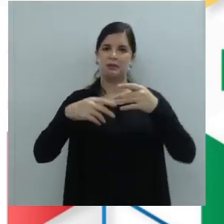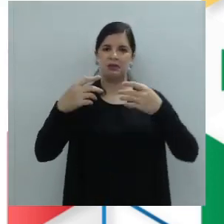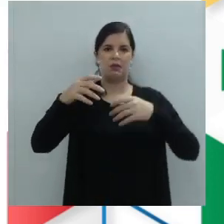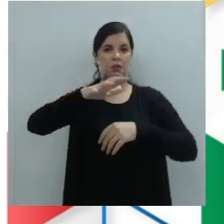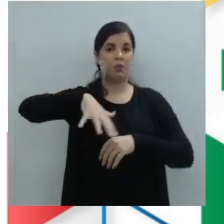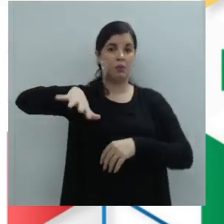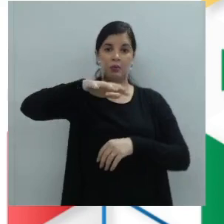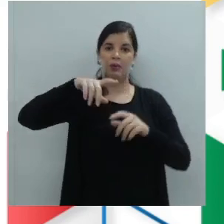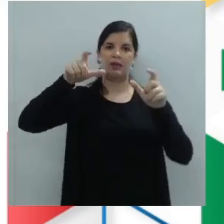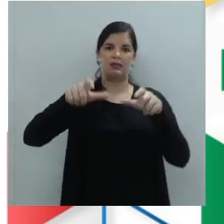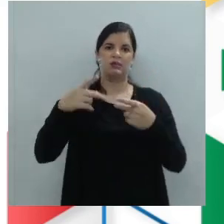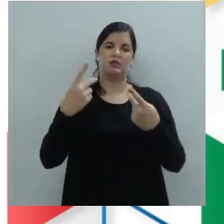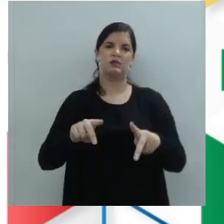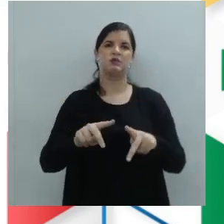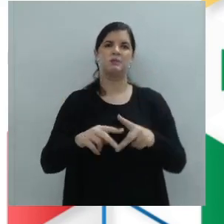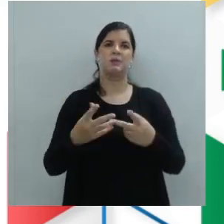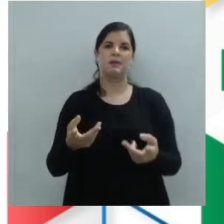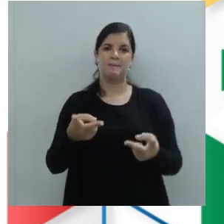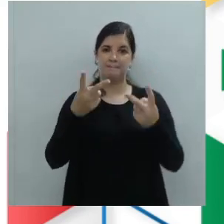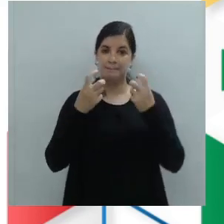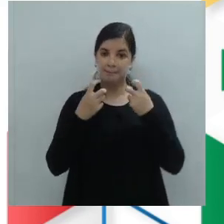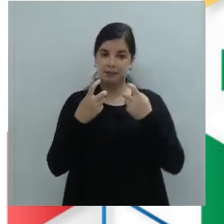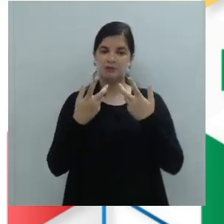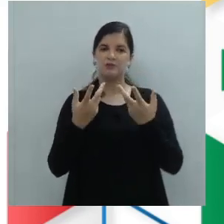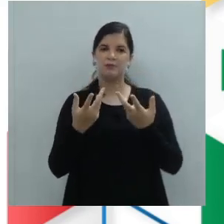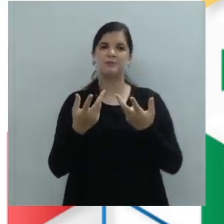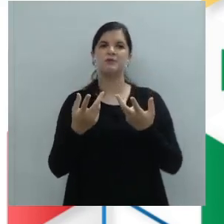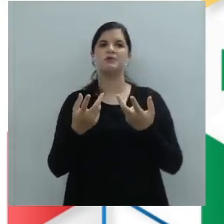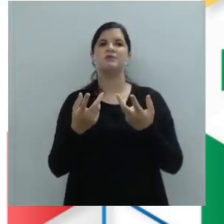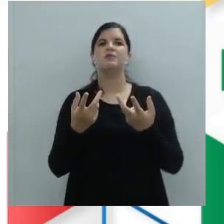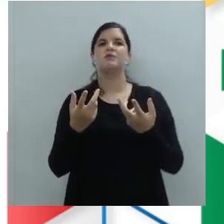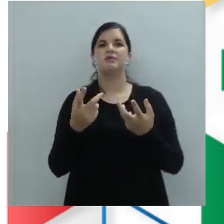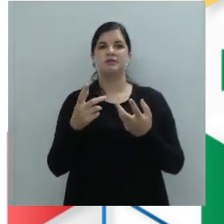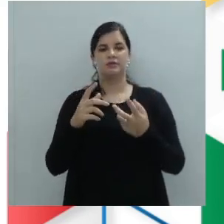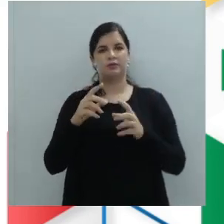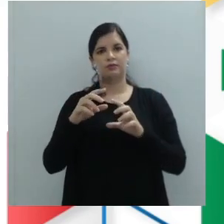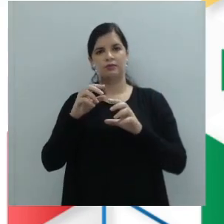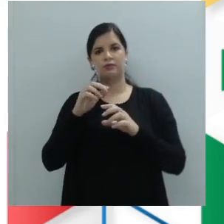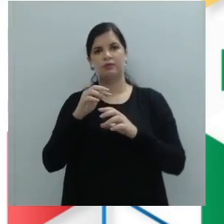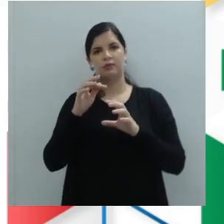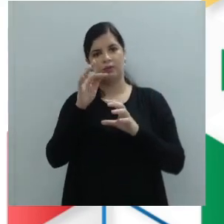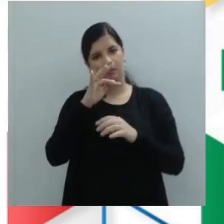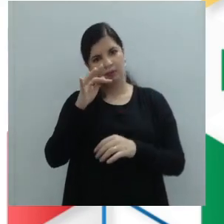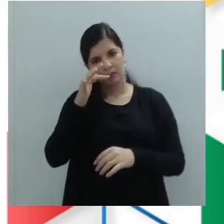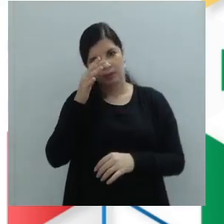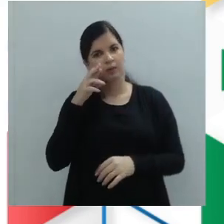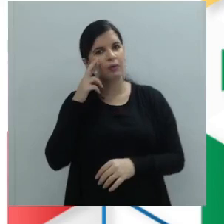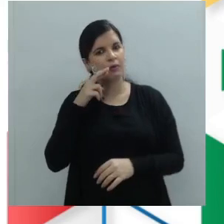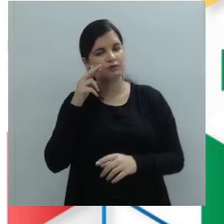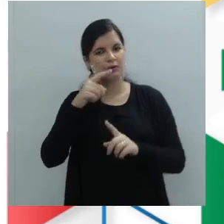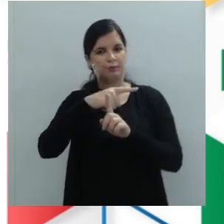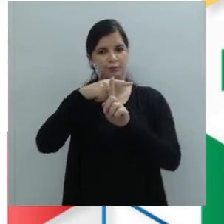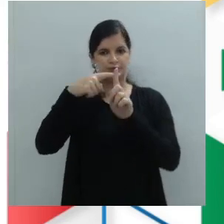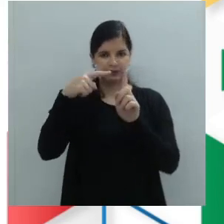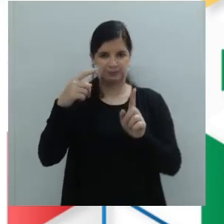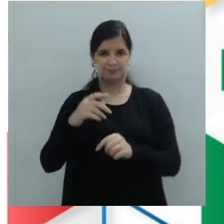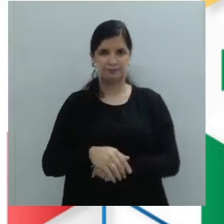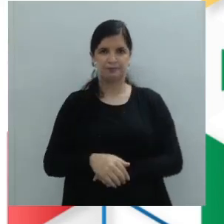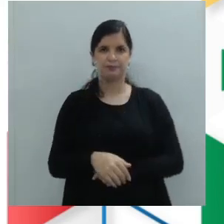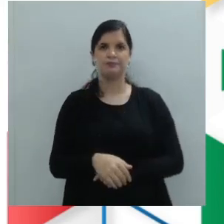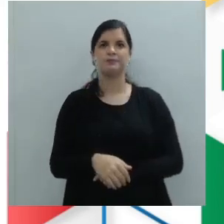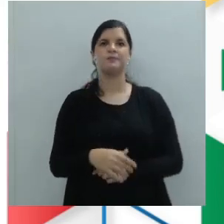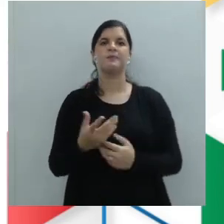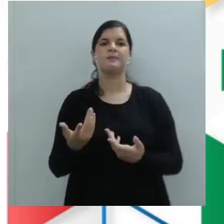vertente. Mas, quando vocês virem, já dá para entender que é Rosa Cruz. E aqui ainda trago mais